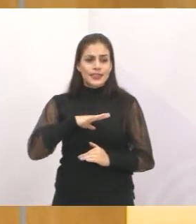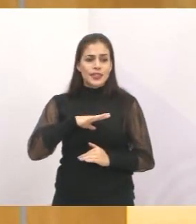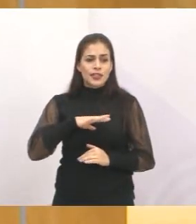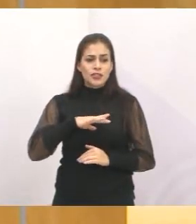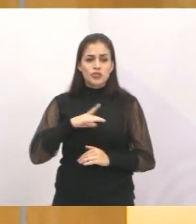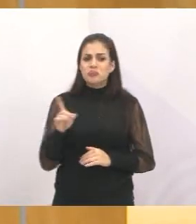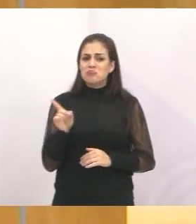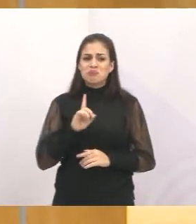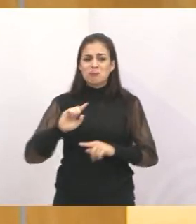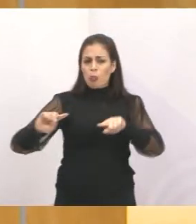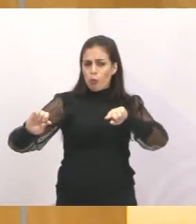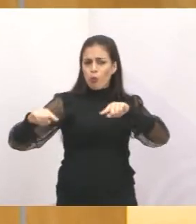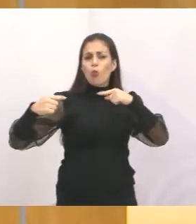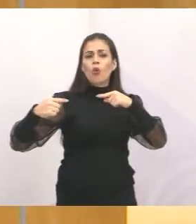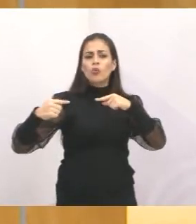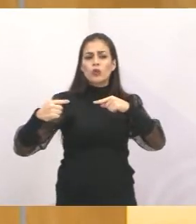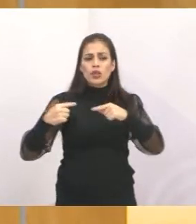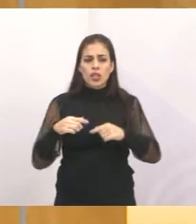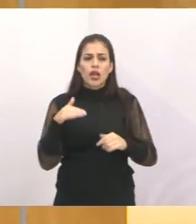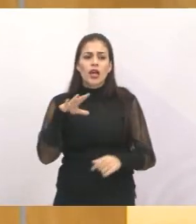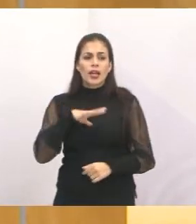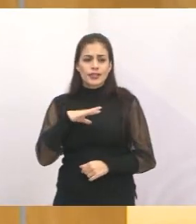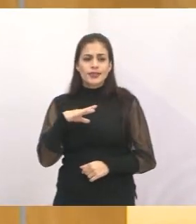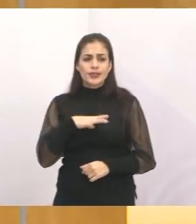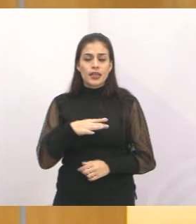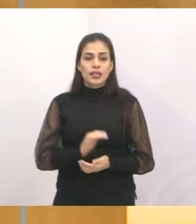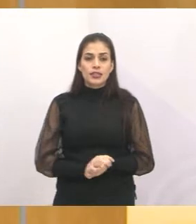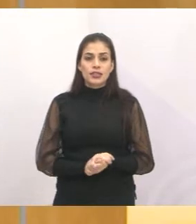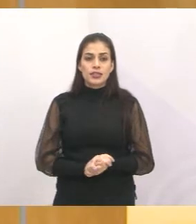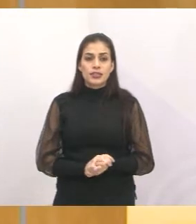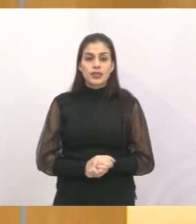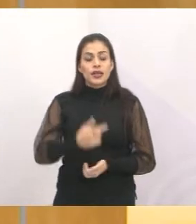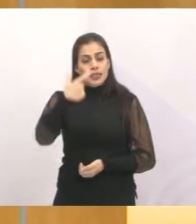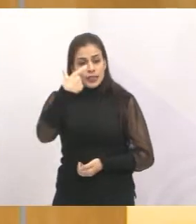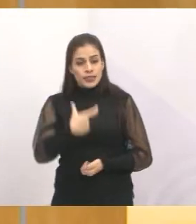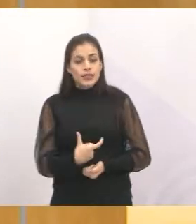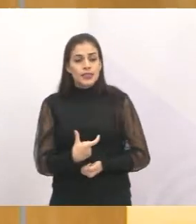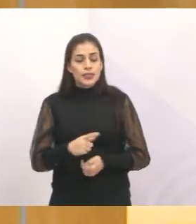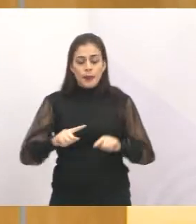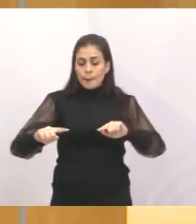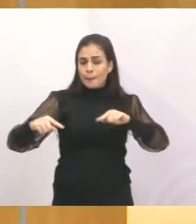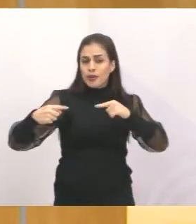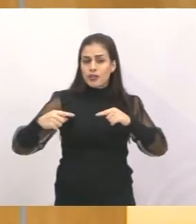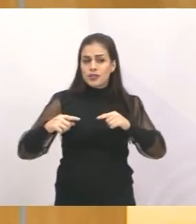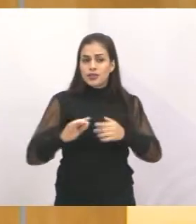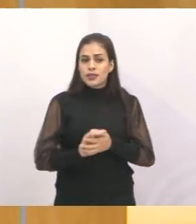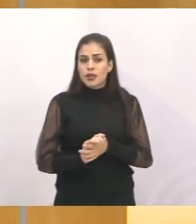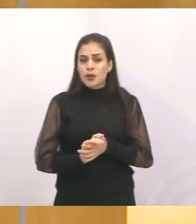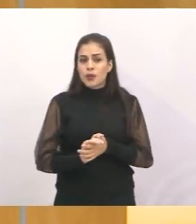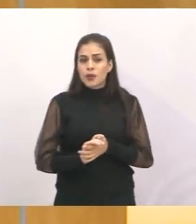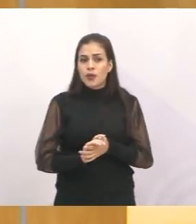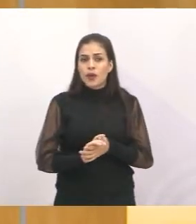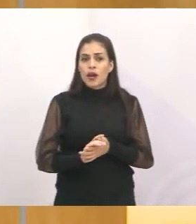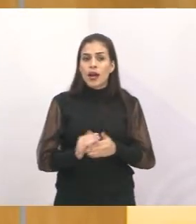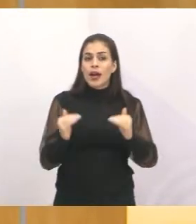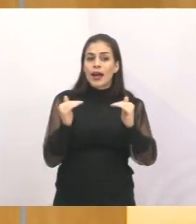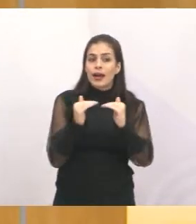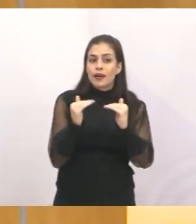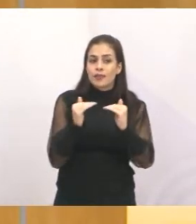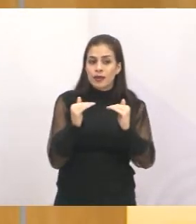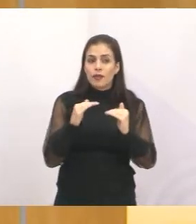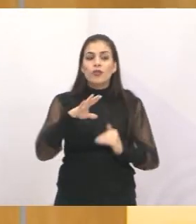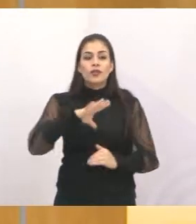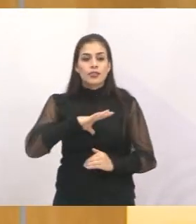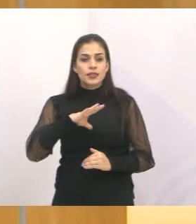a cidade. E ser oposição a favor da cidade é, muitas vezes, cobrar o programa de governo do